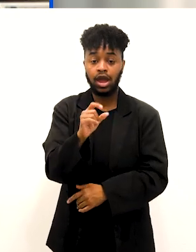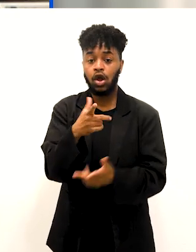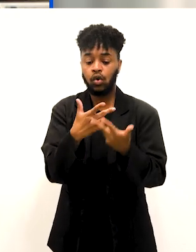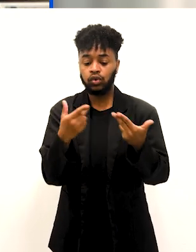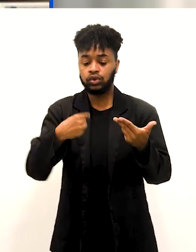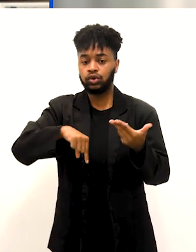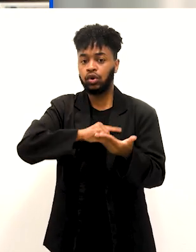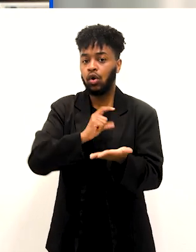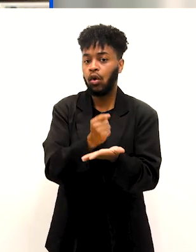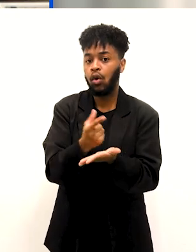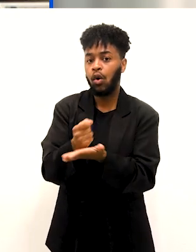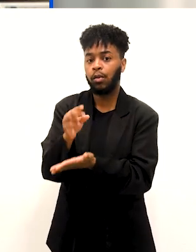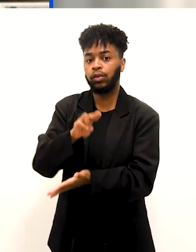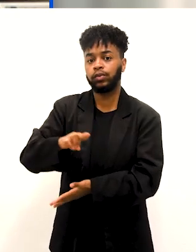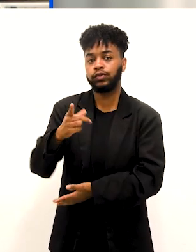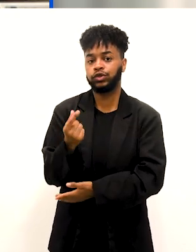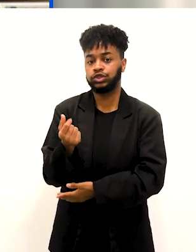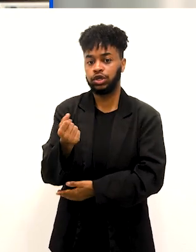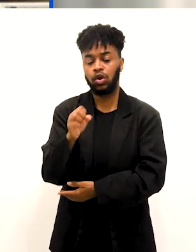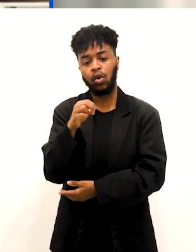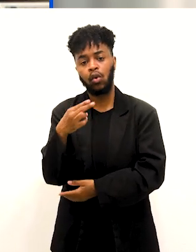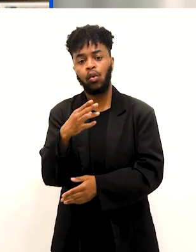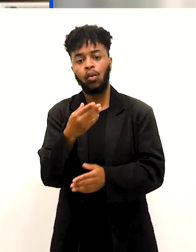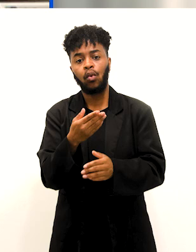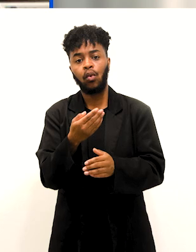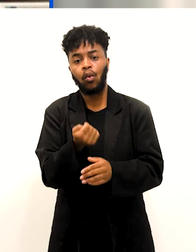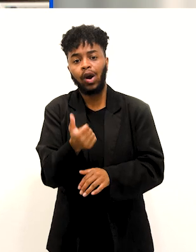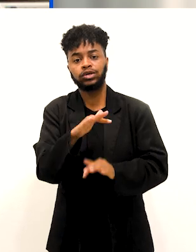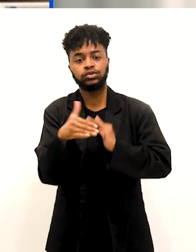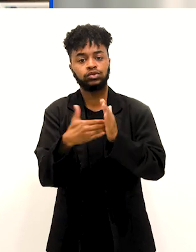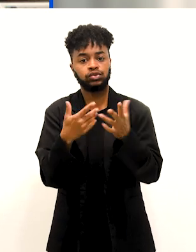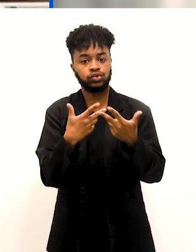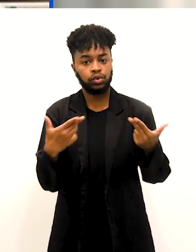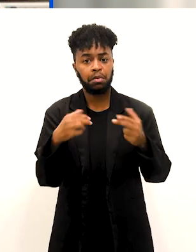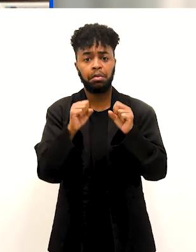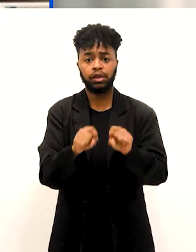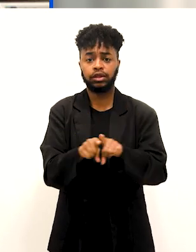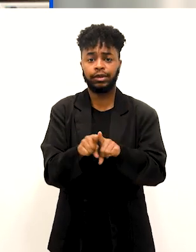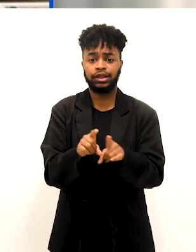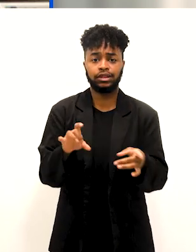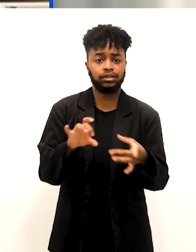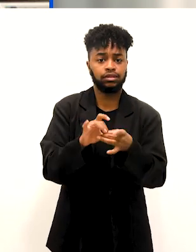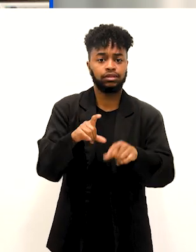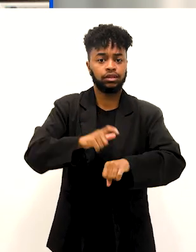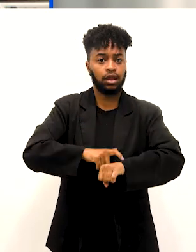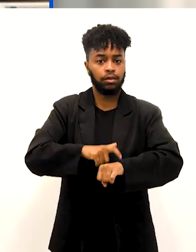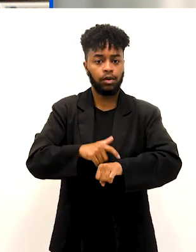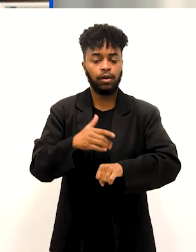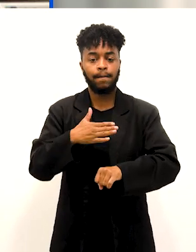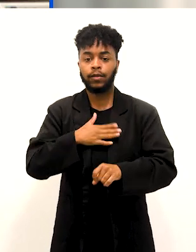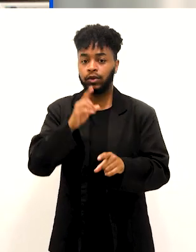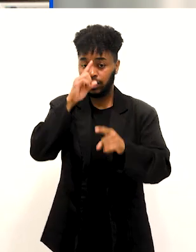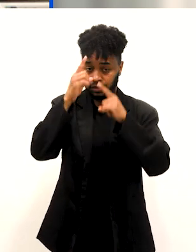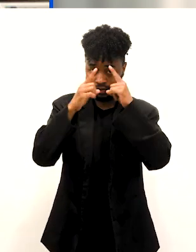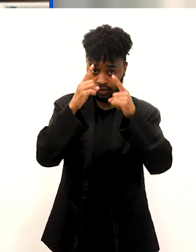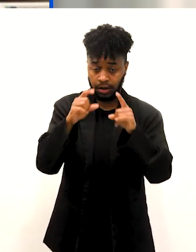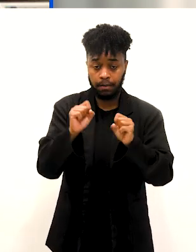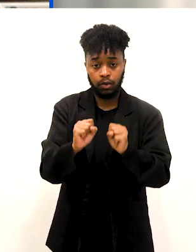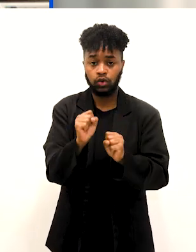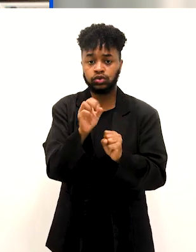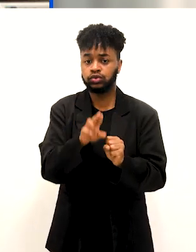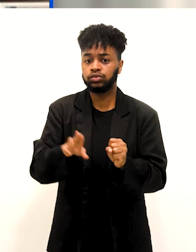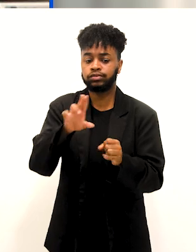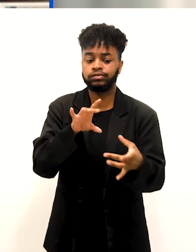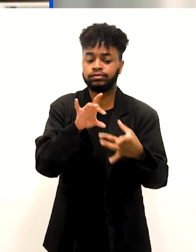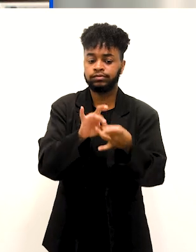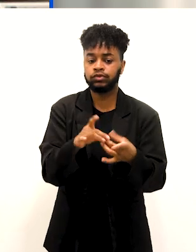compra com dinheiro, ou quase tudo que a gente compra com dinheiro, pode ser consumido também com tempo. Eu posso usar o meu tempo, a minha criatividade para fazer aquilo que eu